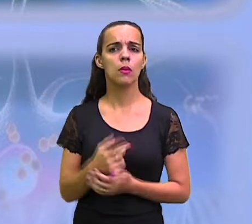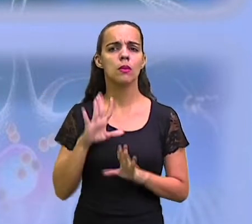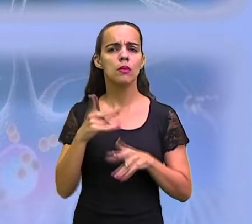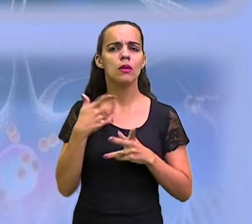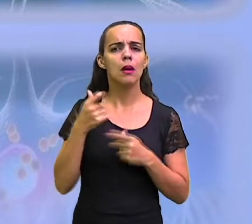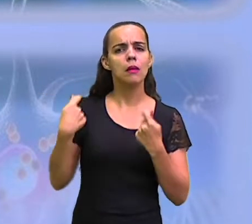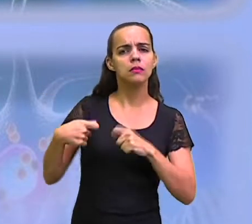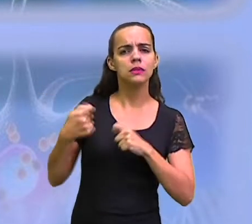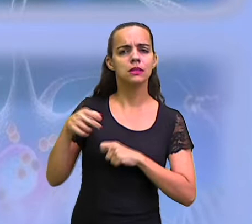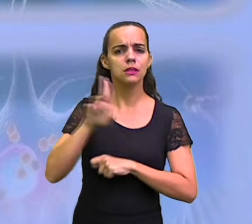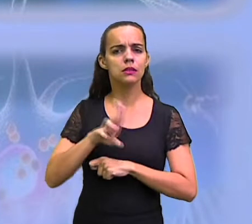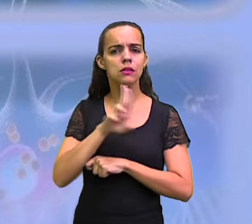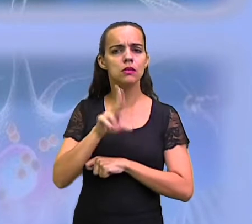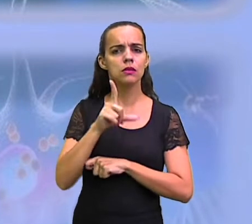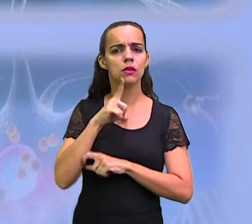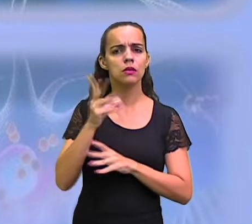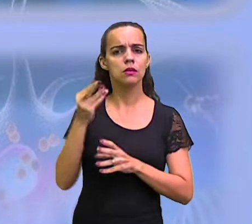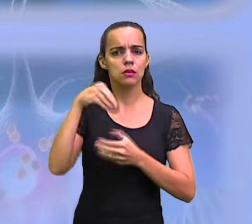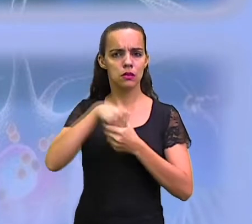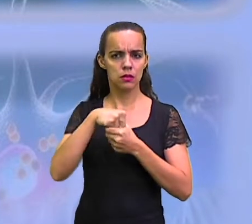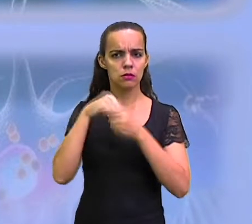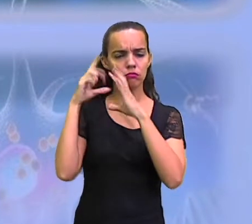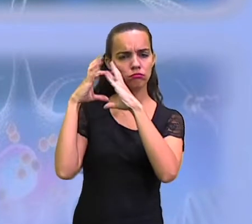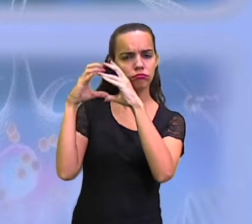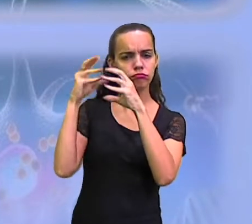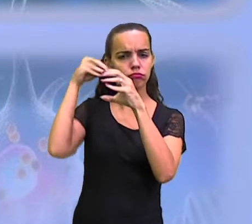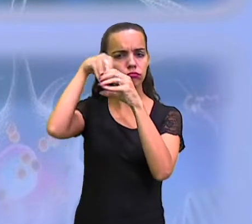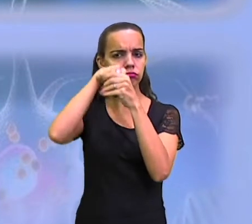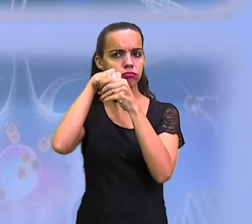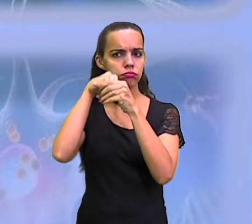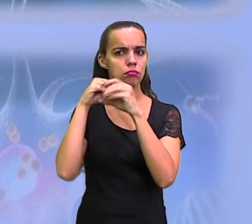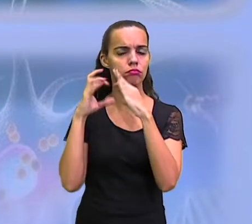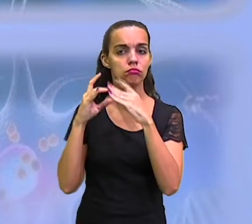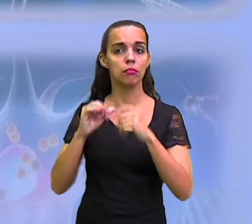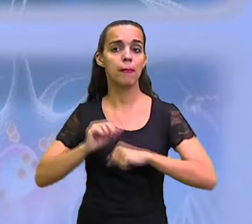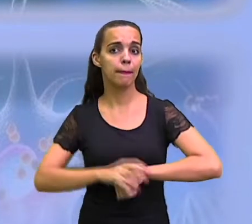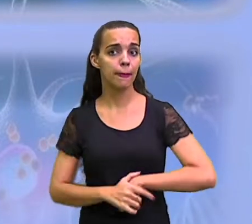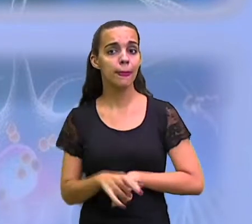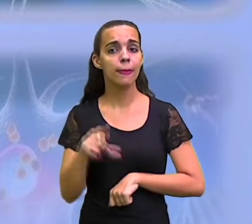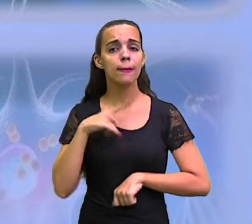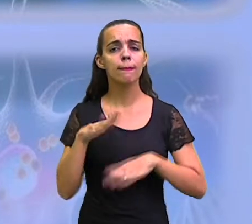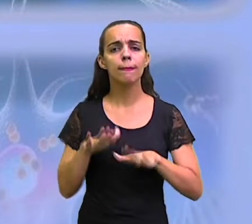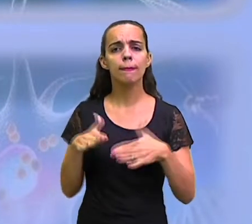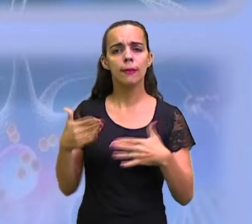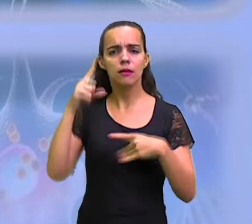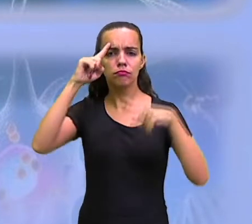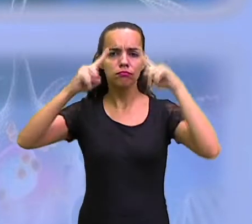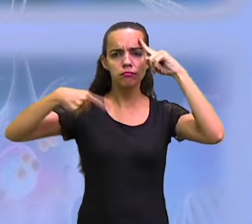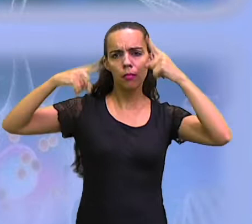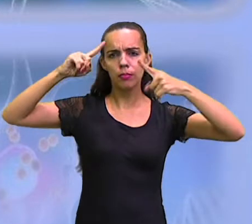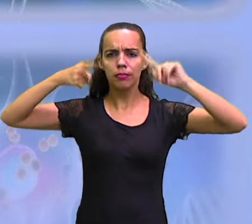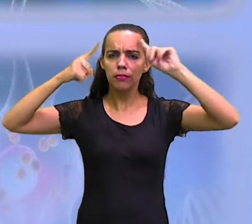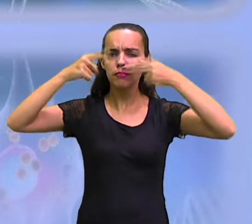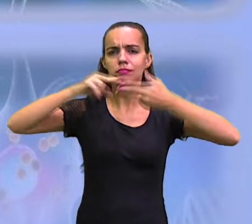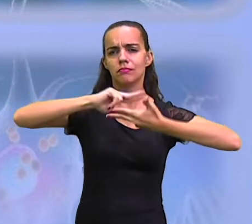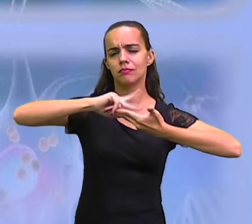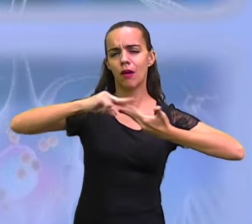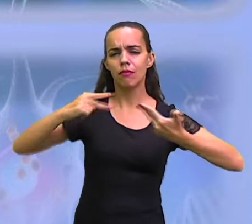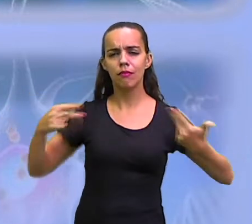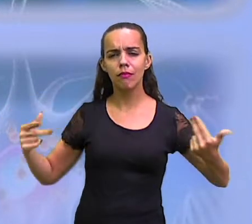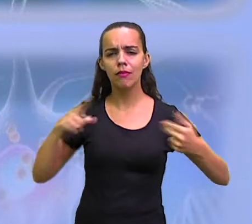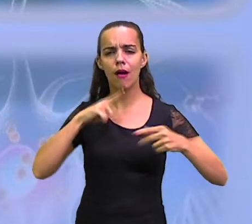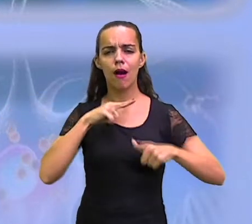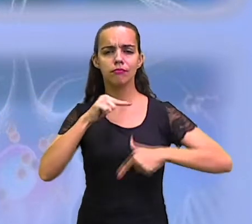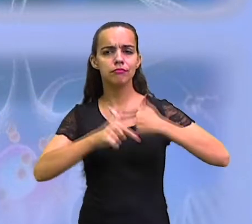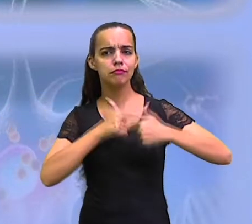para o funcionamento do nosso organismo? Pois é, quem comanda diversas atividades